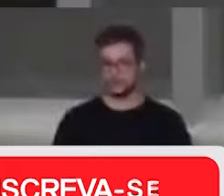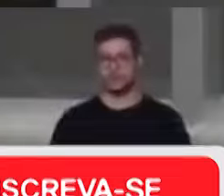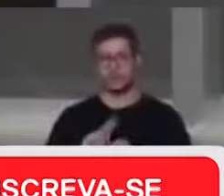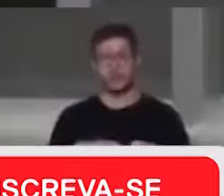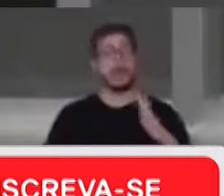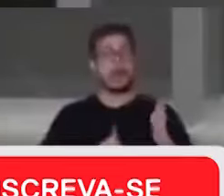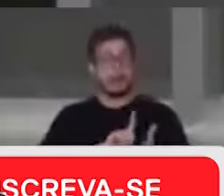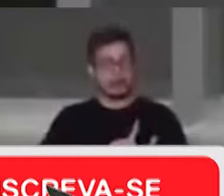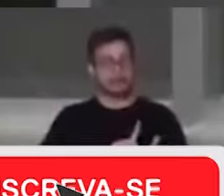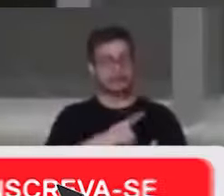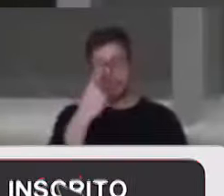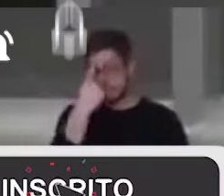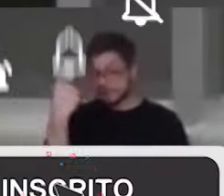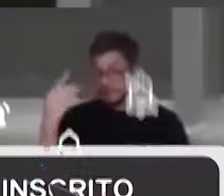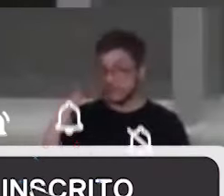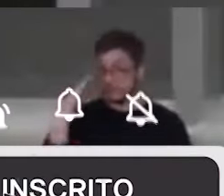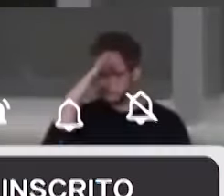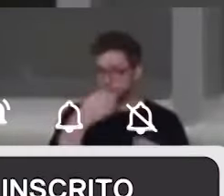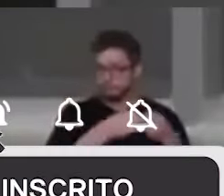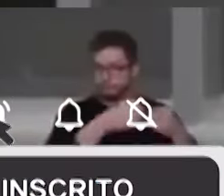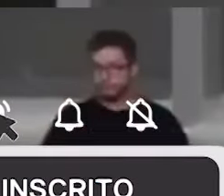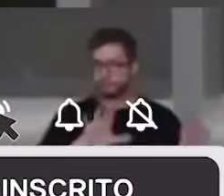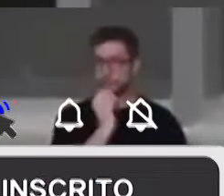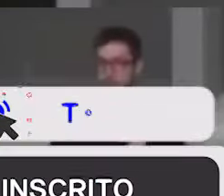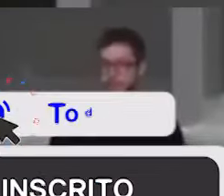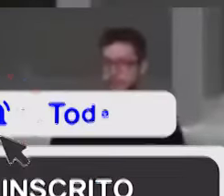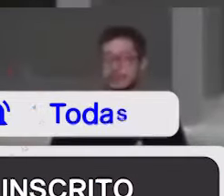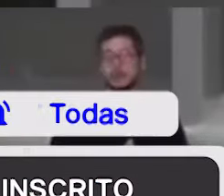lógica fascista que ostentou uma faixa